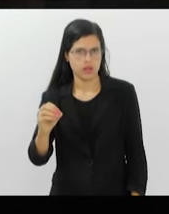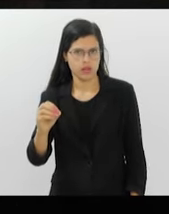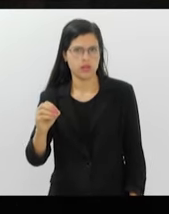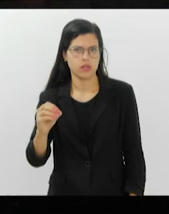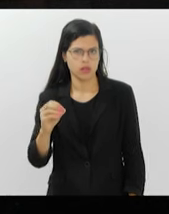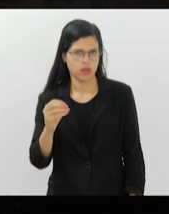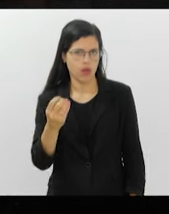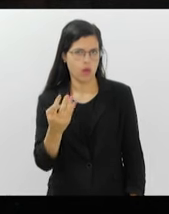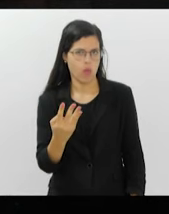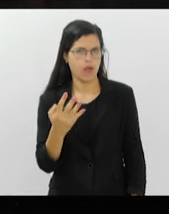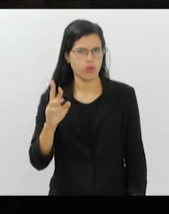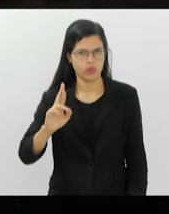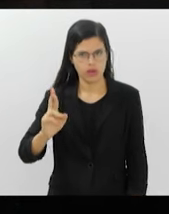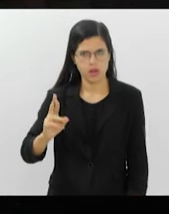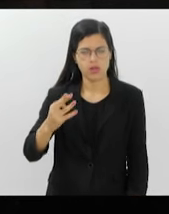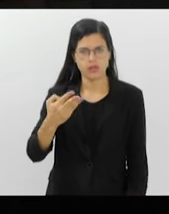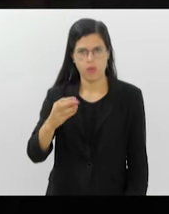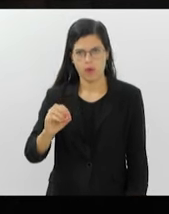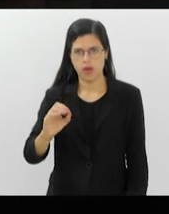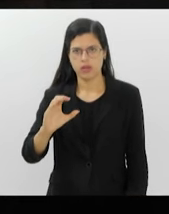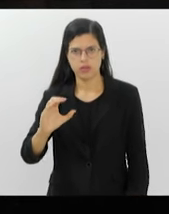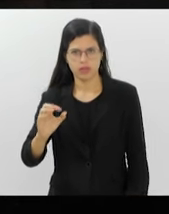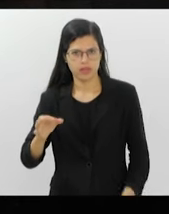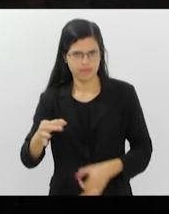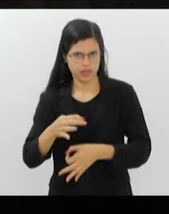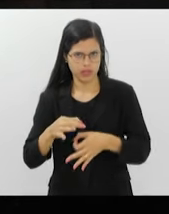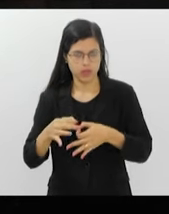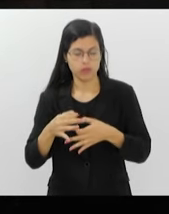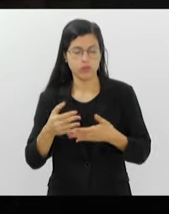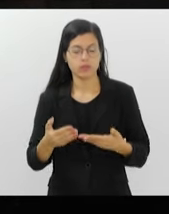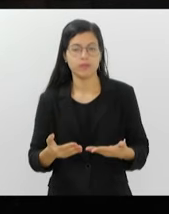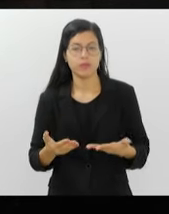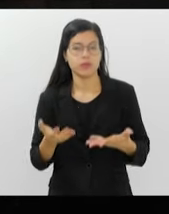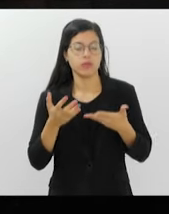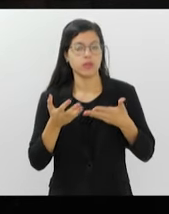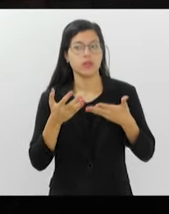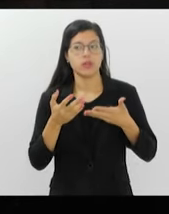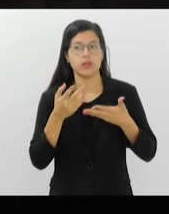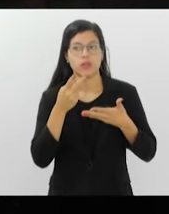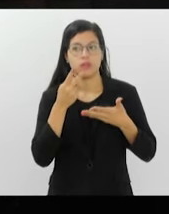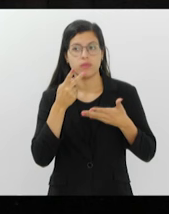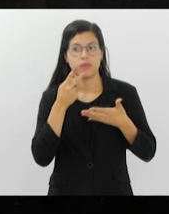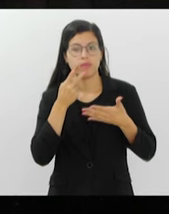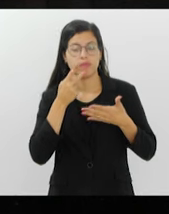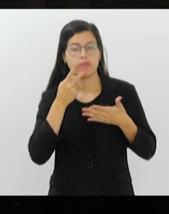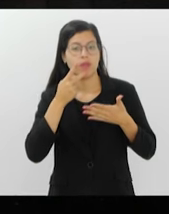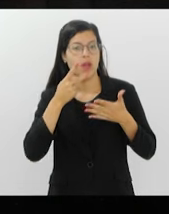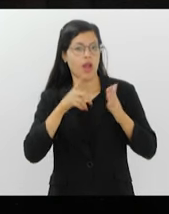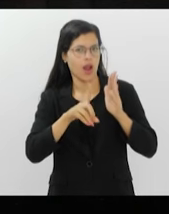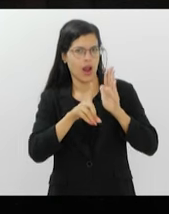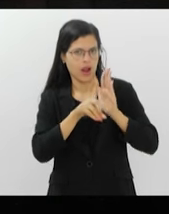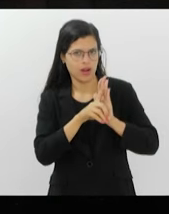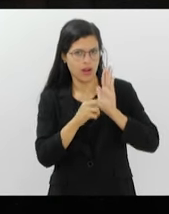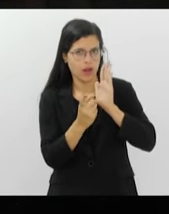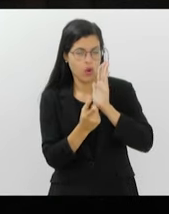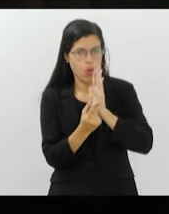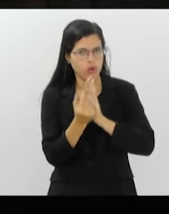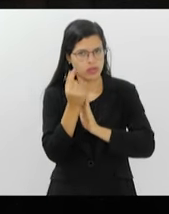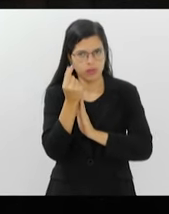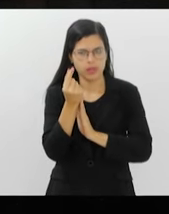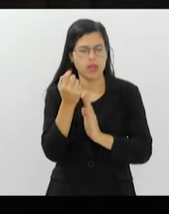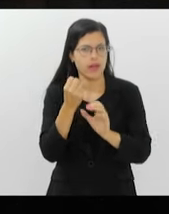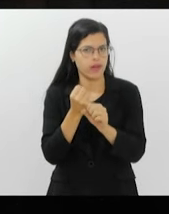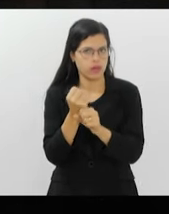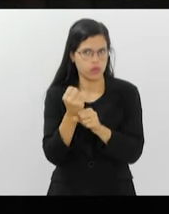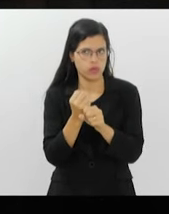4,40 eu queria realçar que aa que discutimos ontem e anteontem